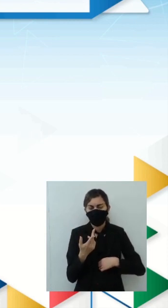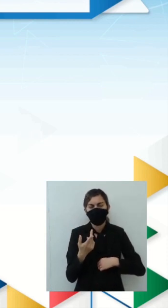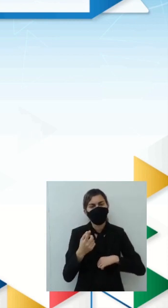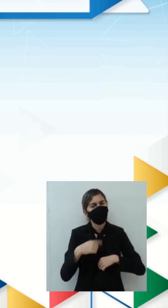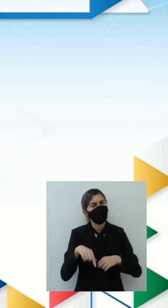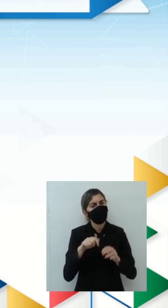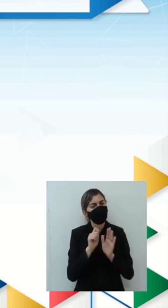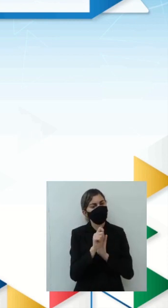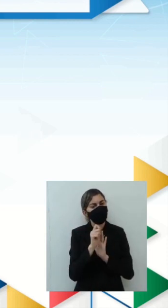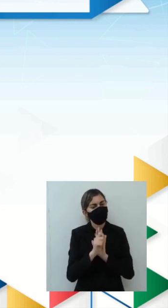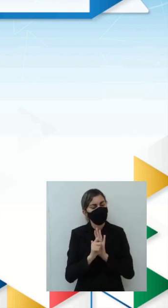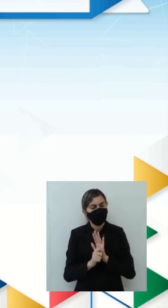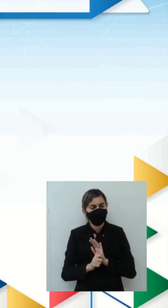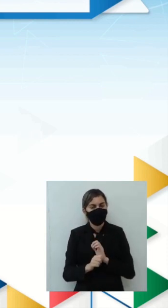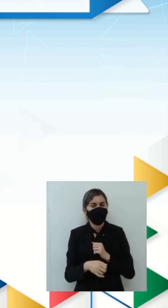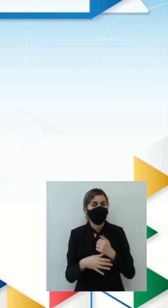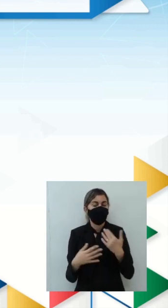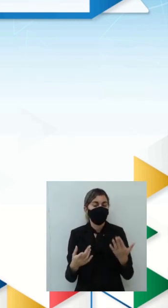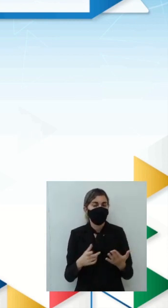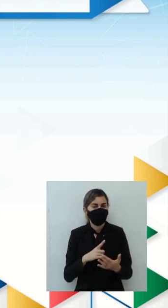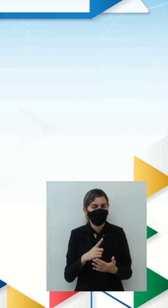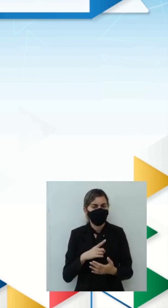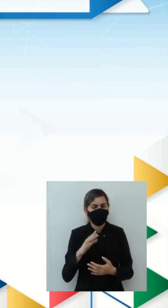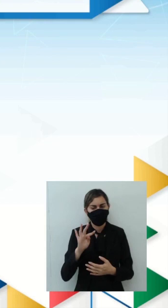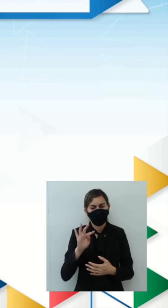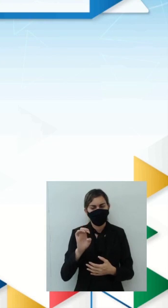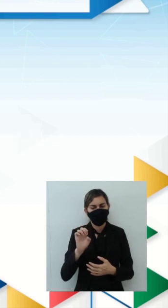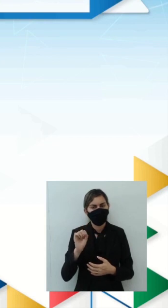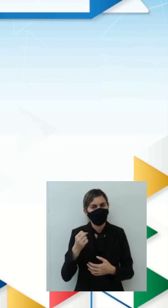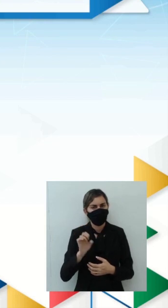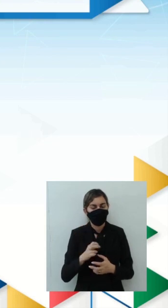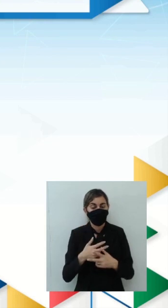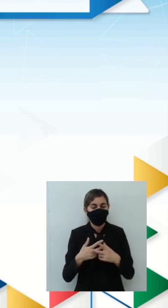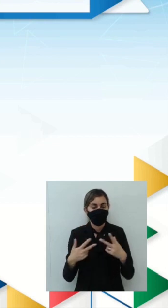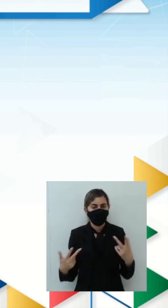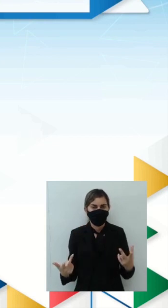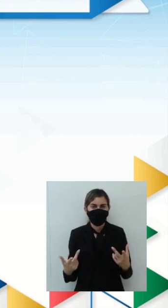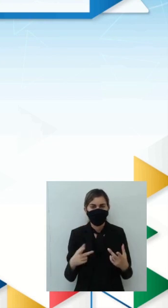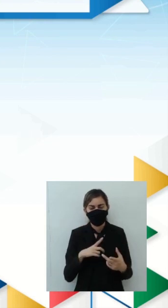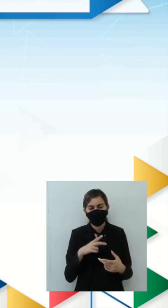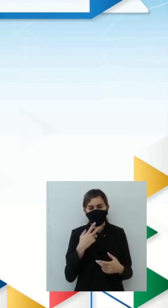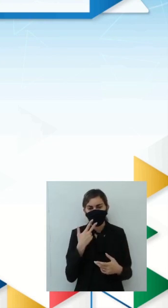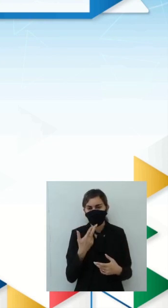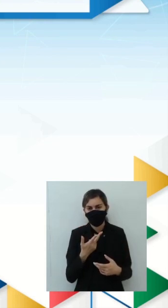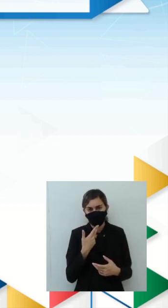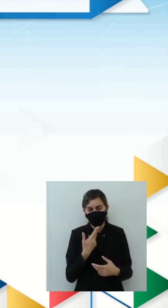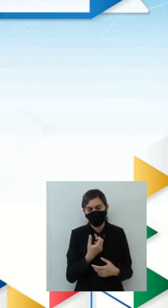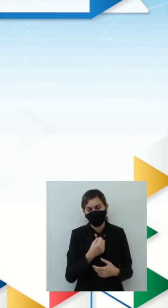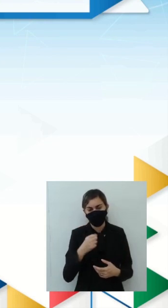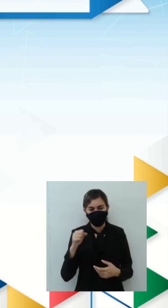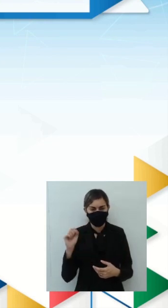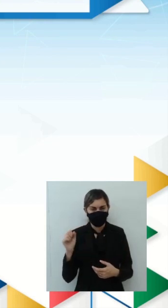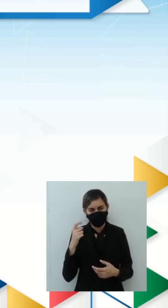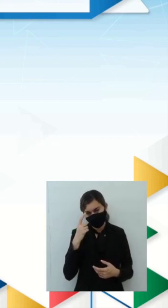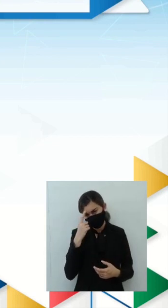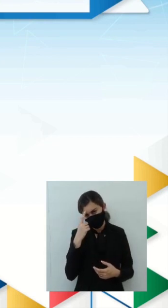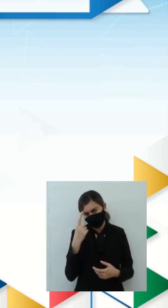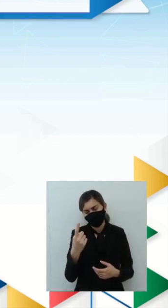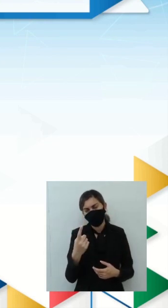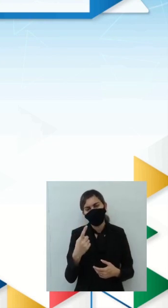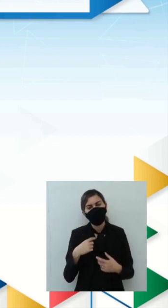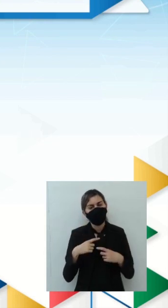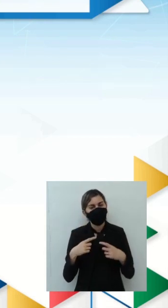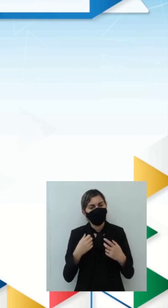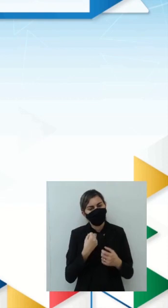Nós escrevemos, quando temos o quê? Uma tese, algo para ser dito, defender aquela ideia. E quando a